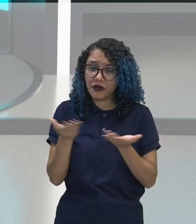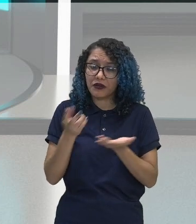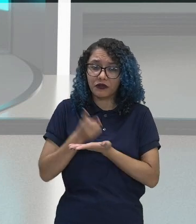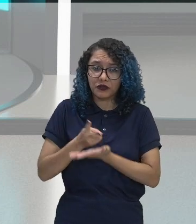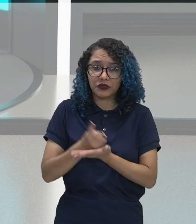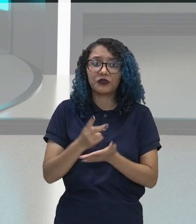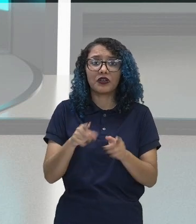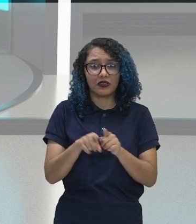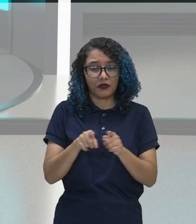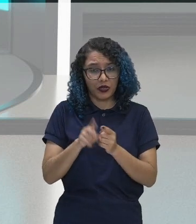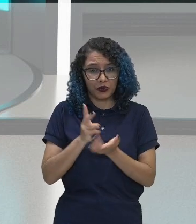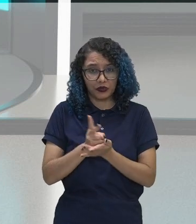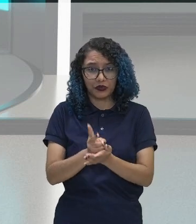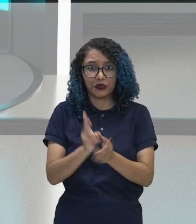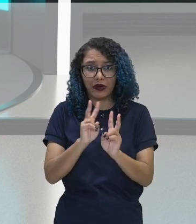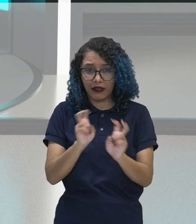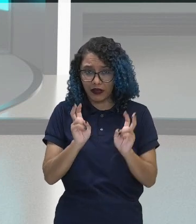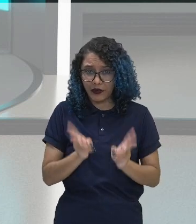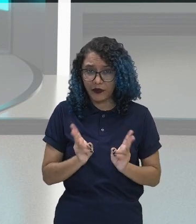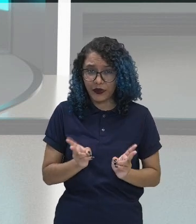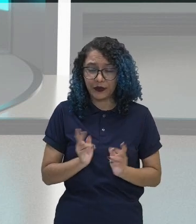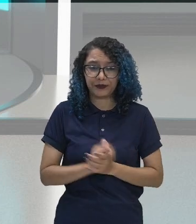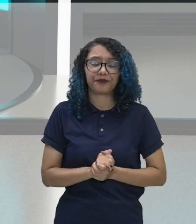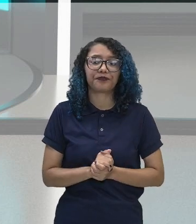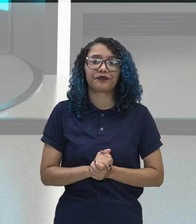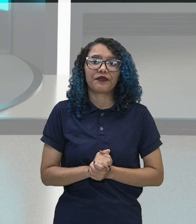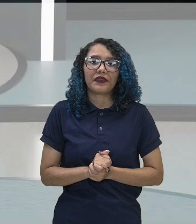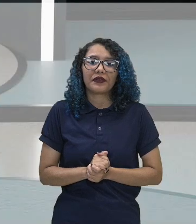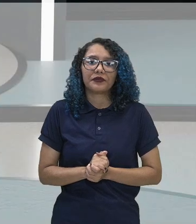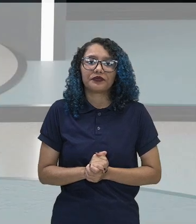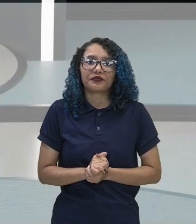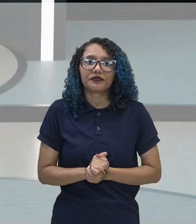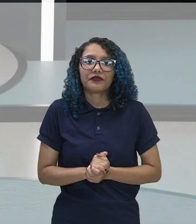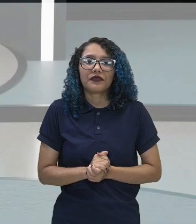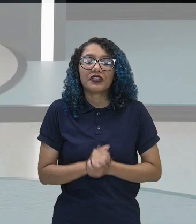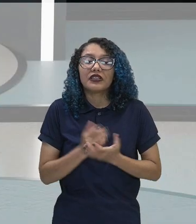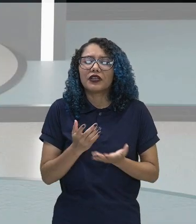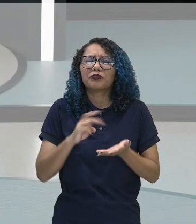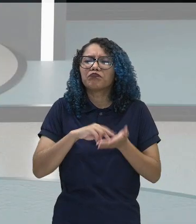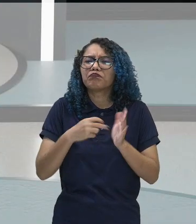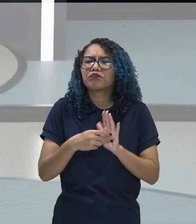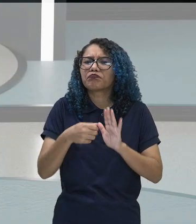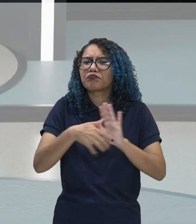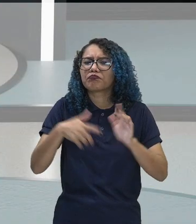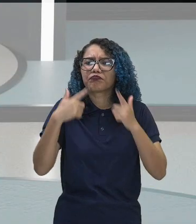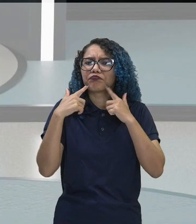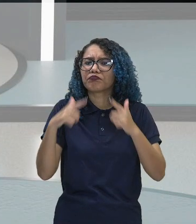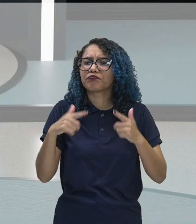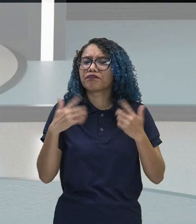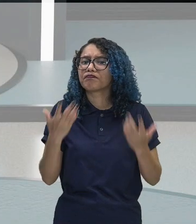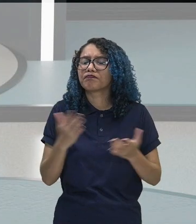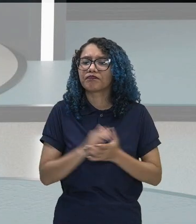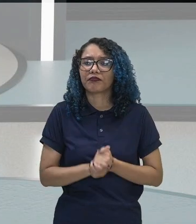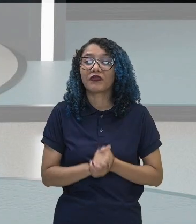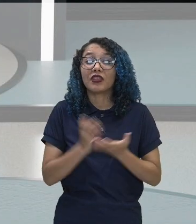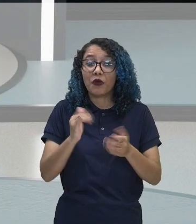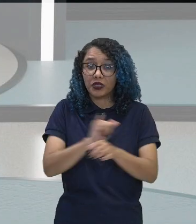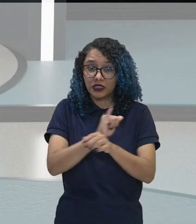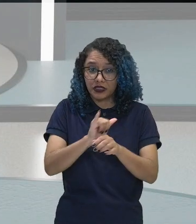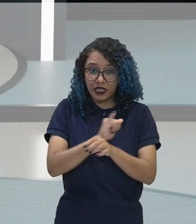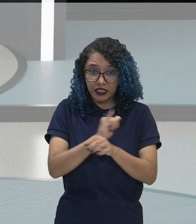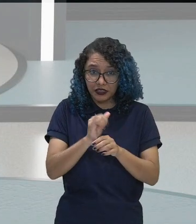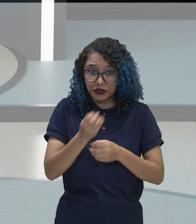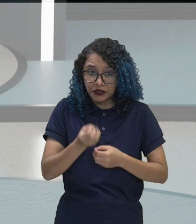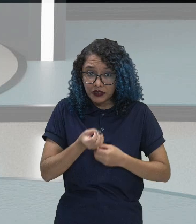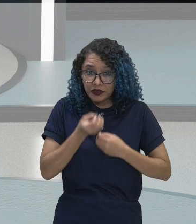este assunto. Vamos lá? As figuras de linguagem são recursos expressivos que